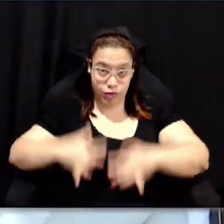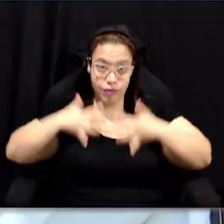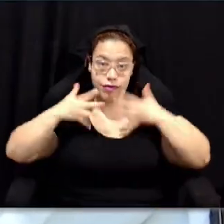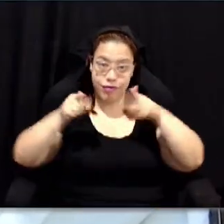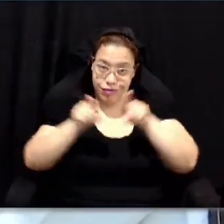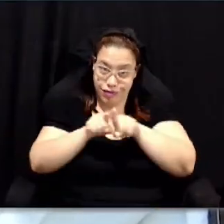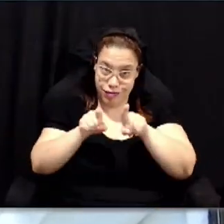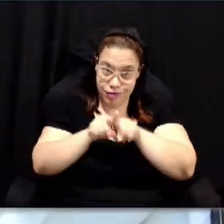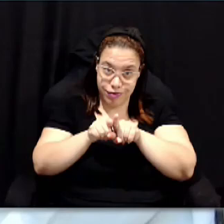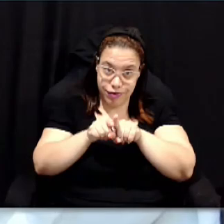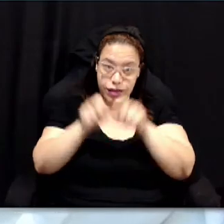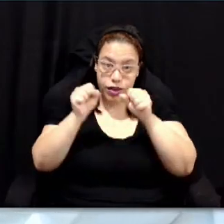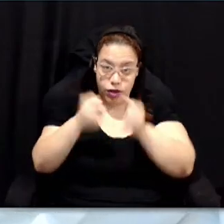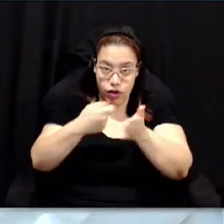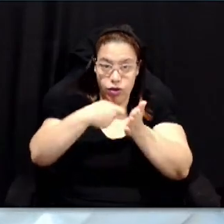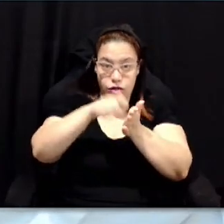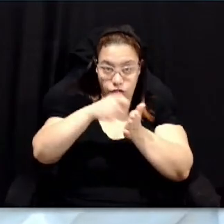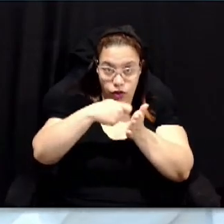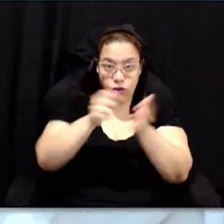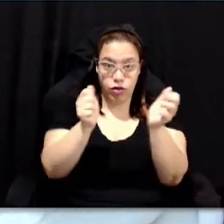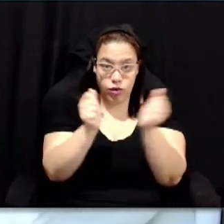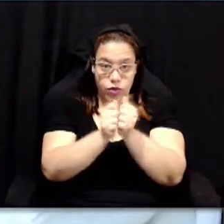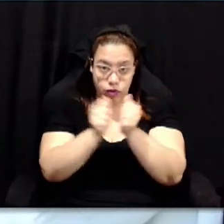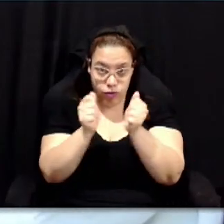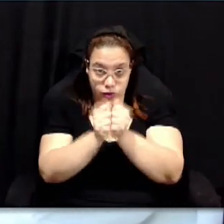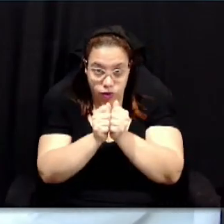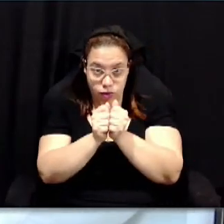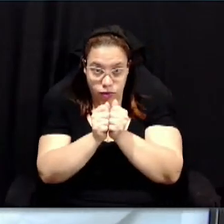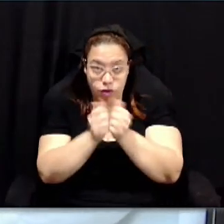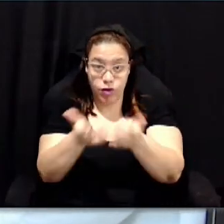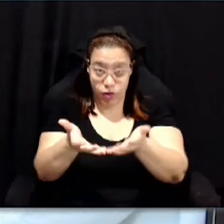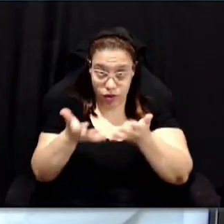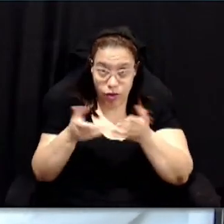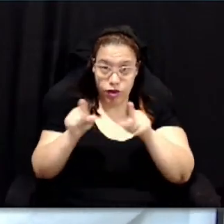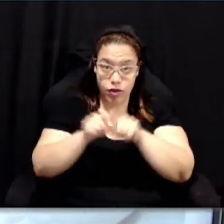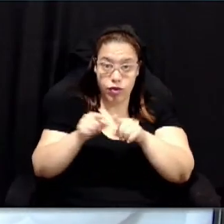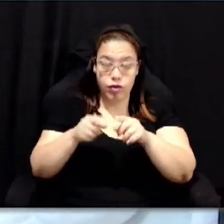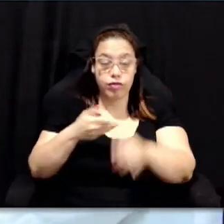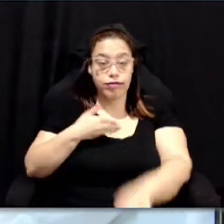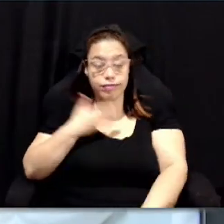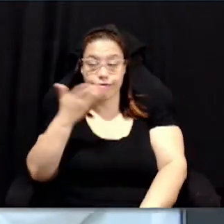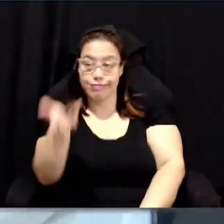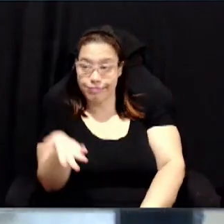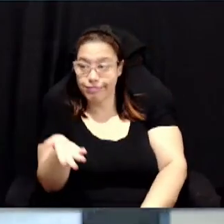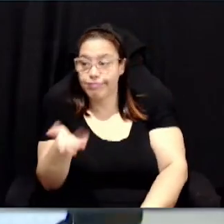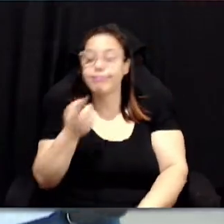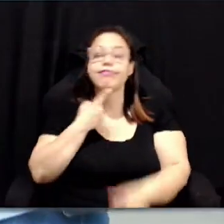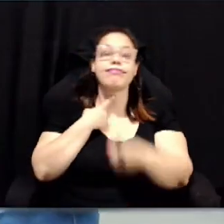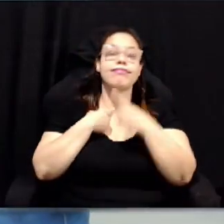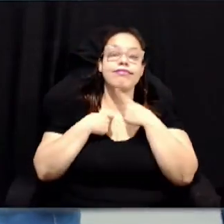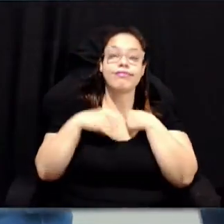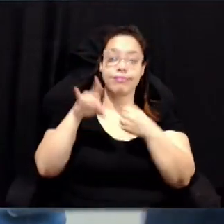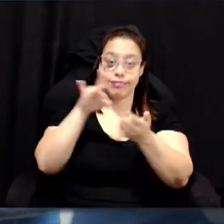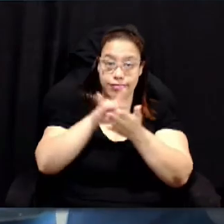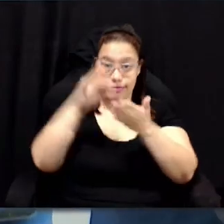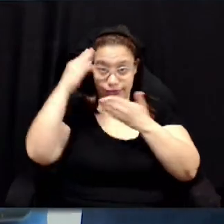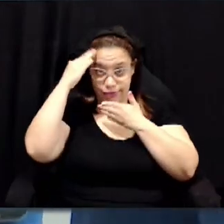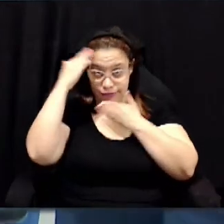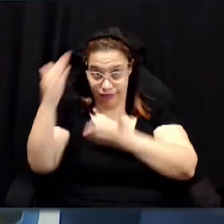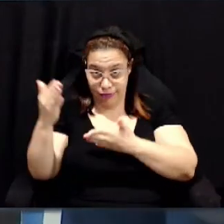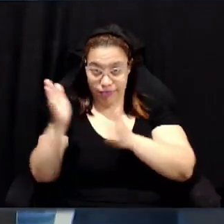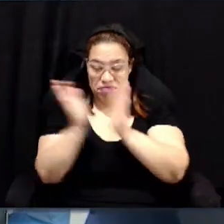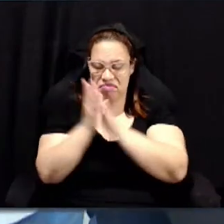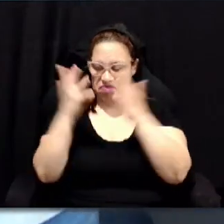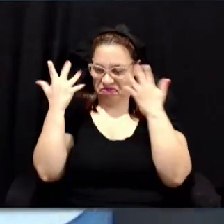pude assinar conjuntamente e quero também desejar aqui que, na verdade, agradecê-lo,